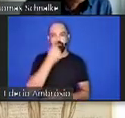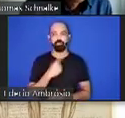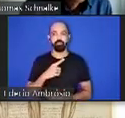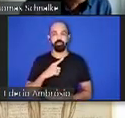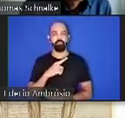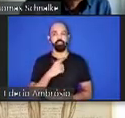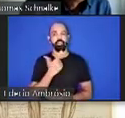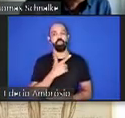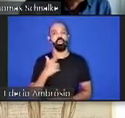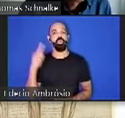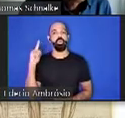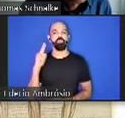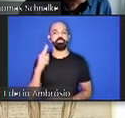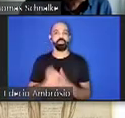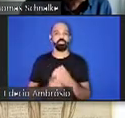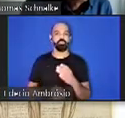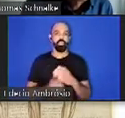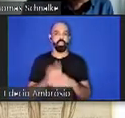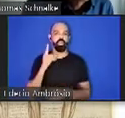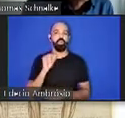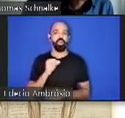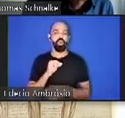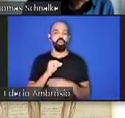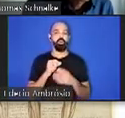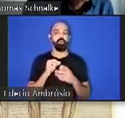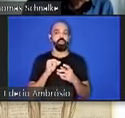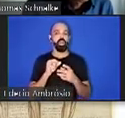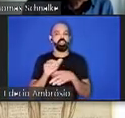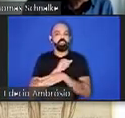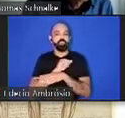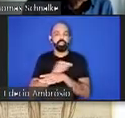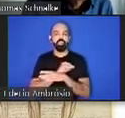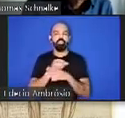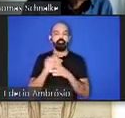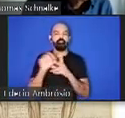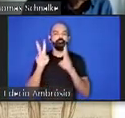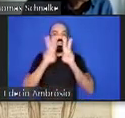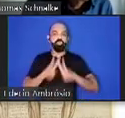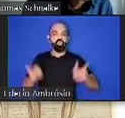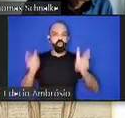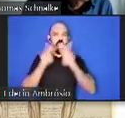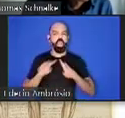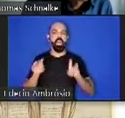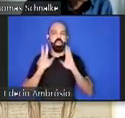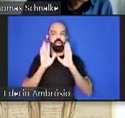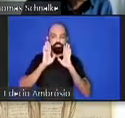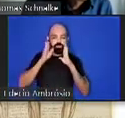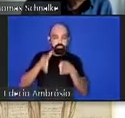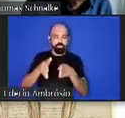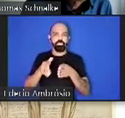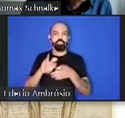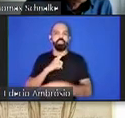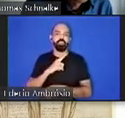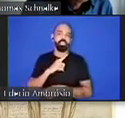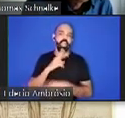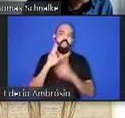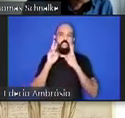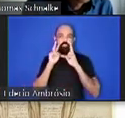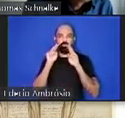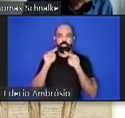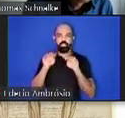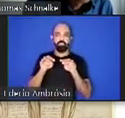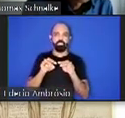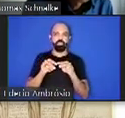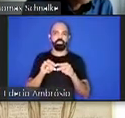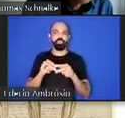que ele criou para direcionar a visão. Nós temos não apenas a visualização da figura inteira,